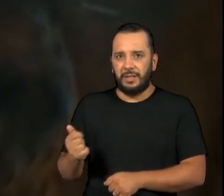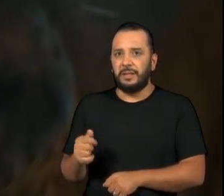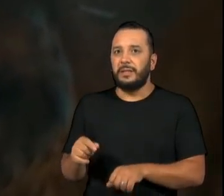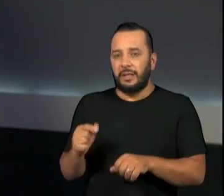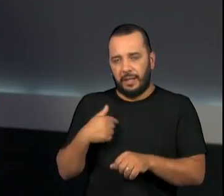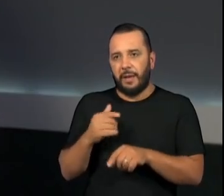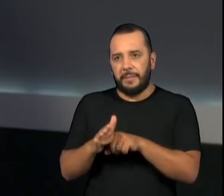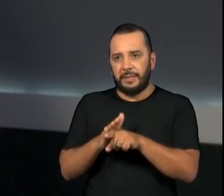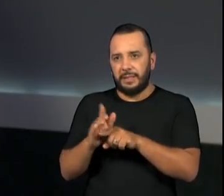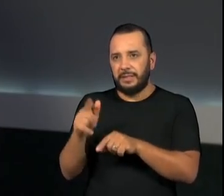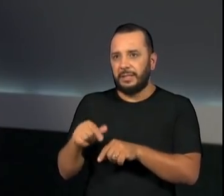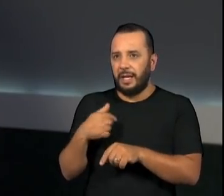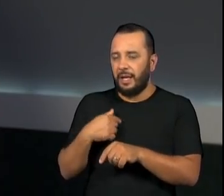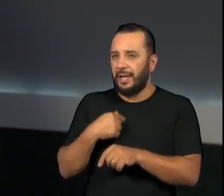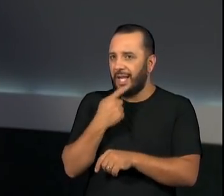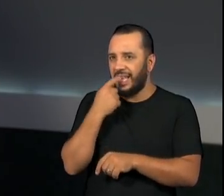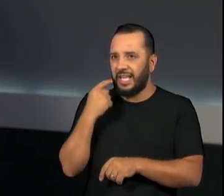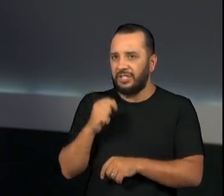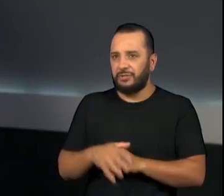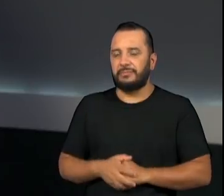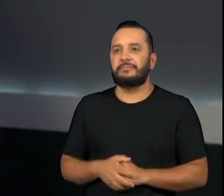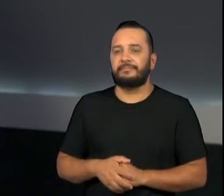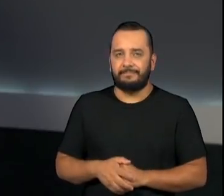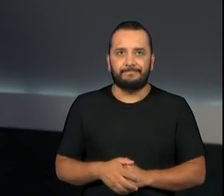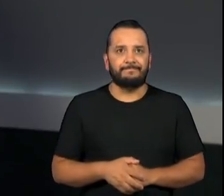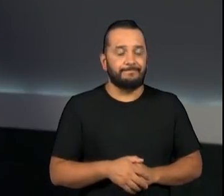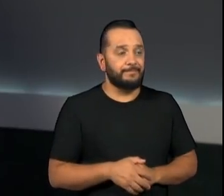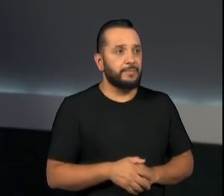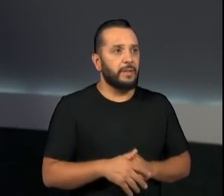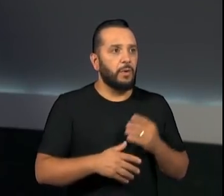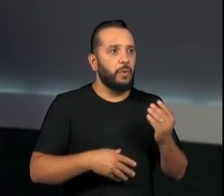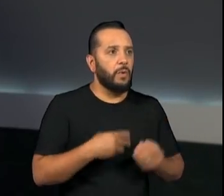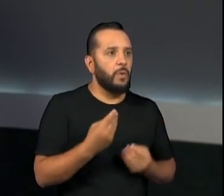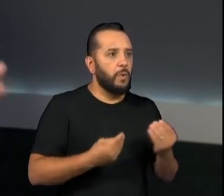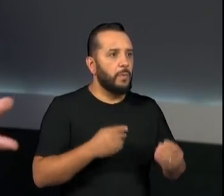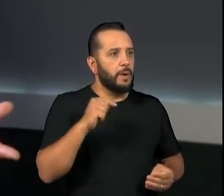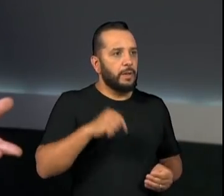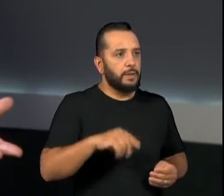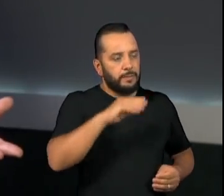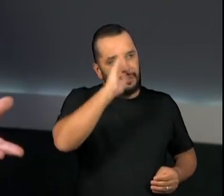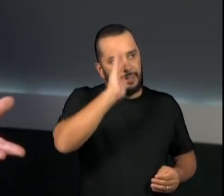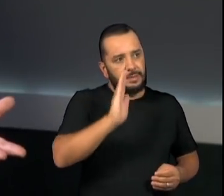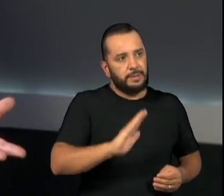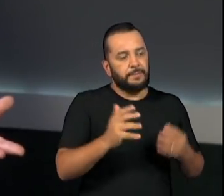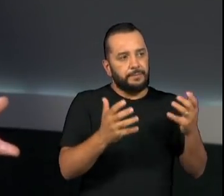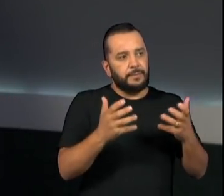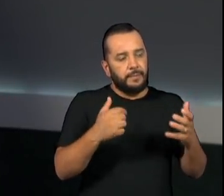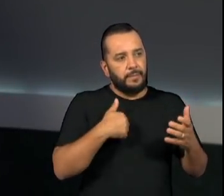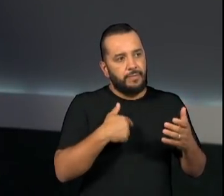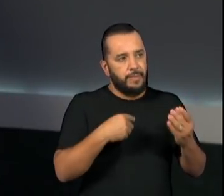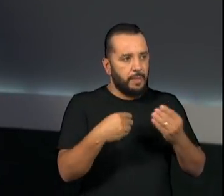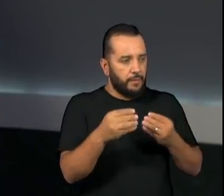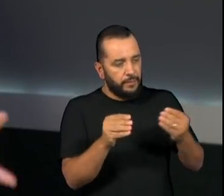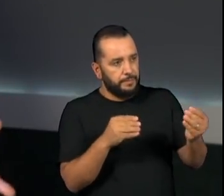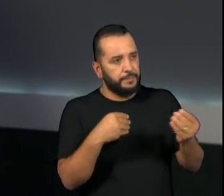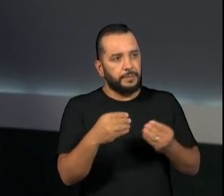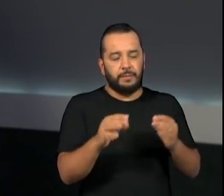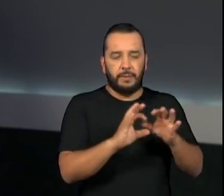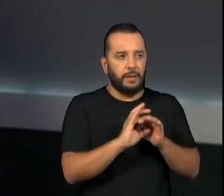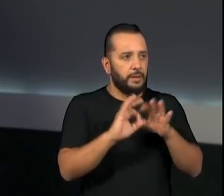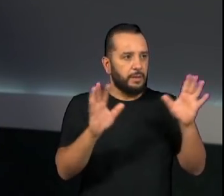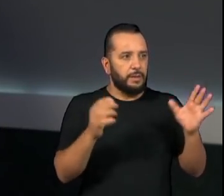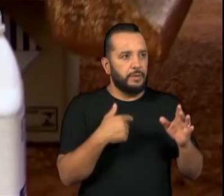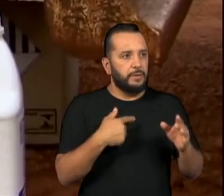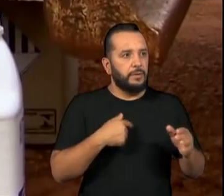dentição. Qual é a saída para isso? Num país em que a política é flexibilizar cada vez mais rótulos